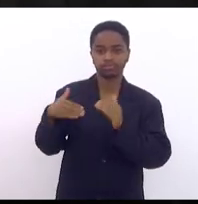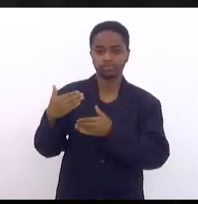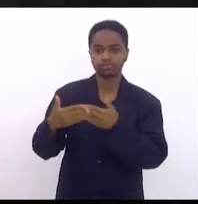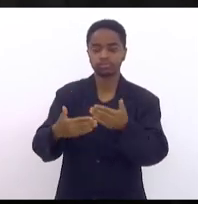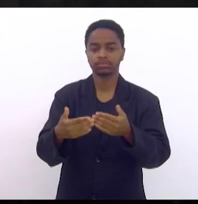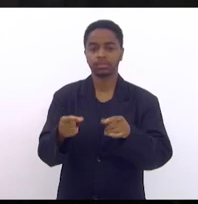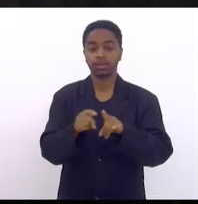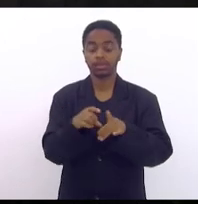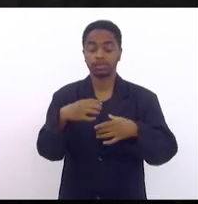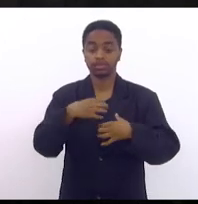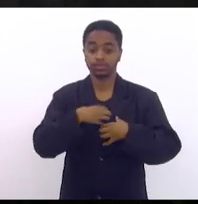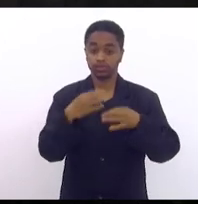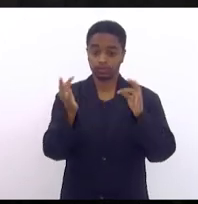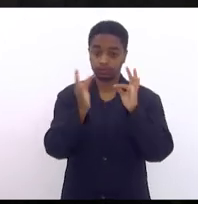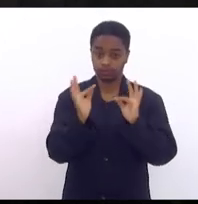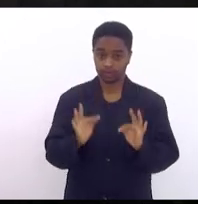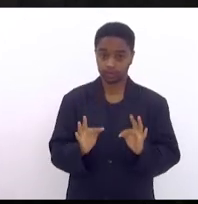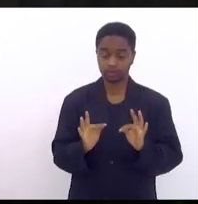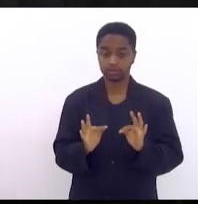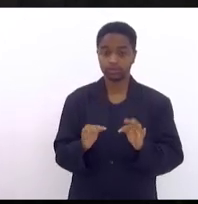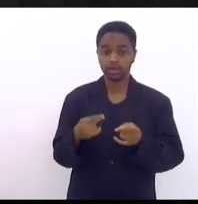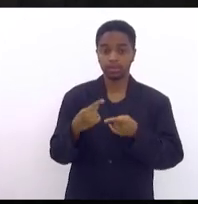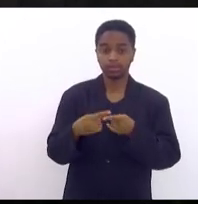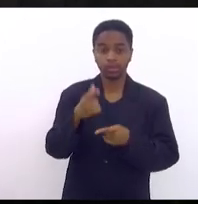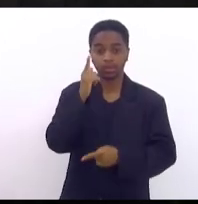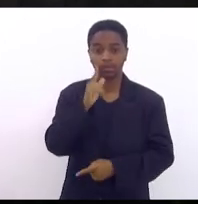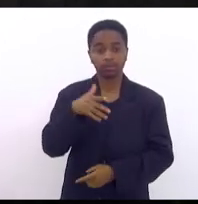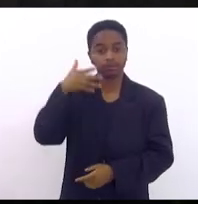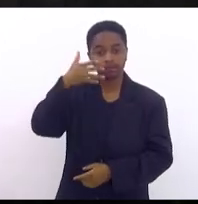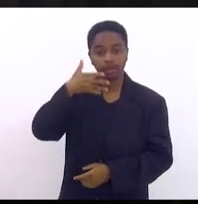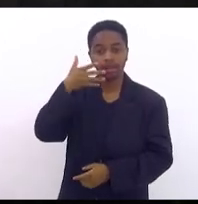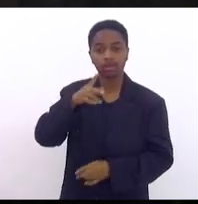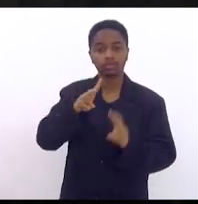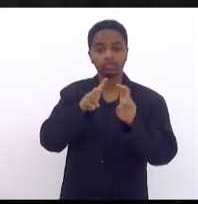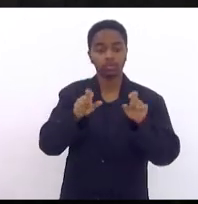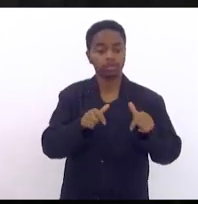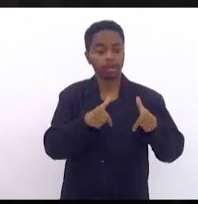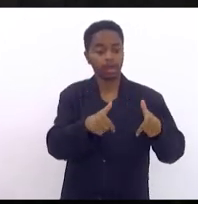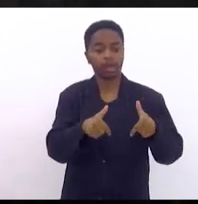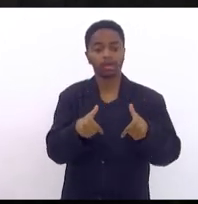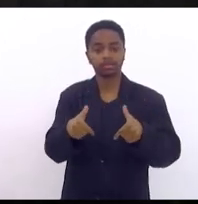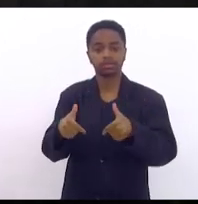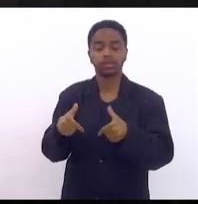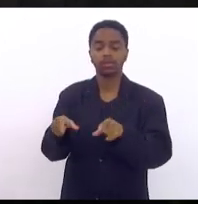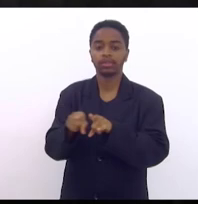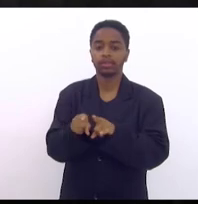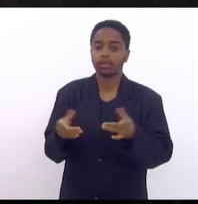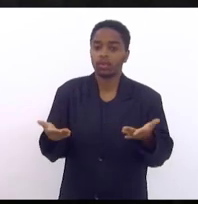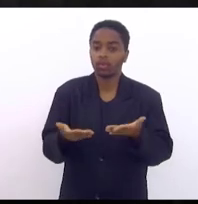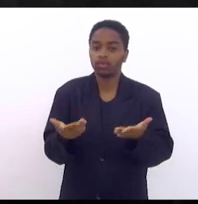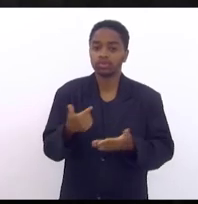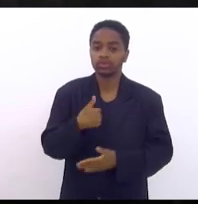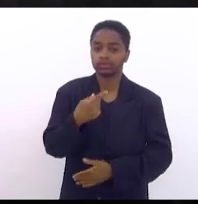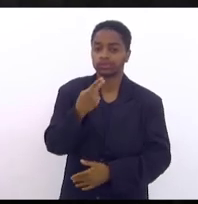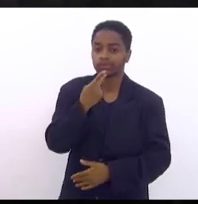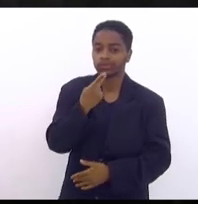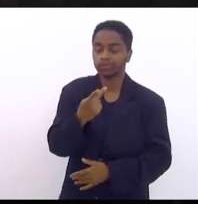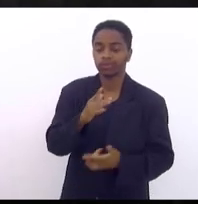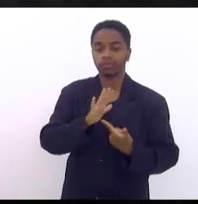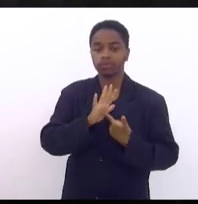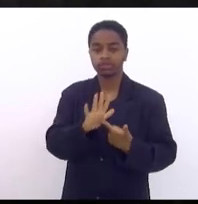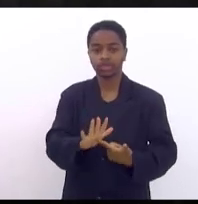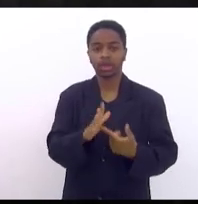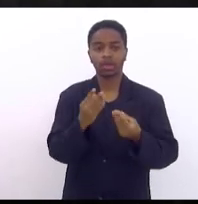E eu fico muito feliz em poder falar de algumas ações, e é isso que hoje vim aqui dizer, de falar de algumas ações que nós estamos